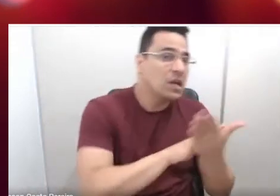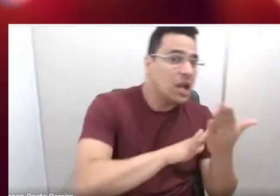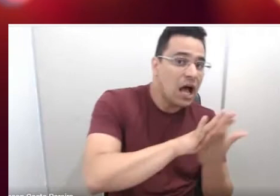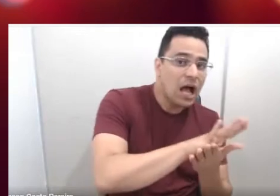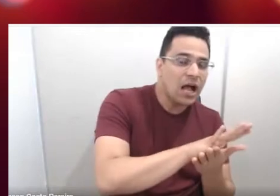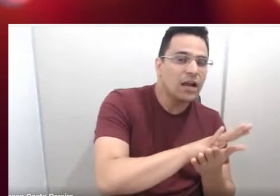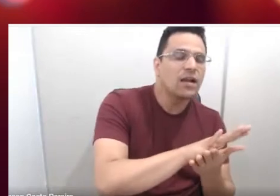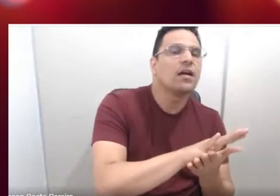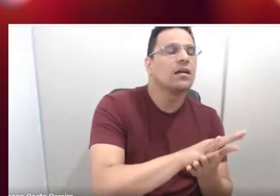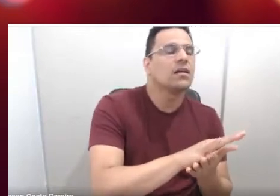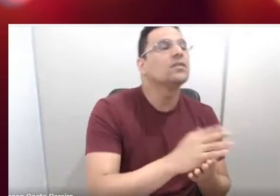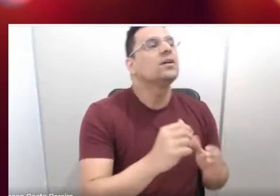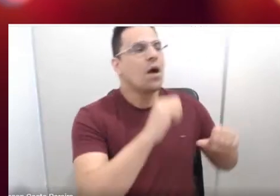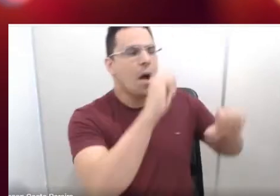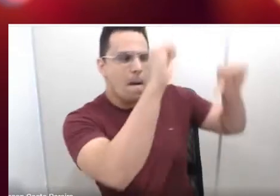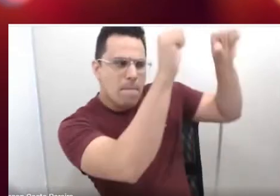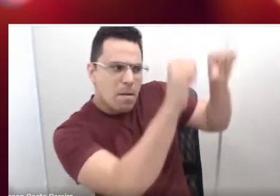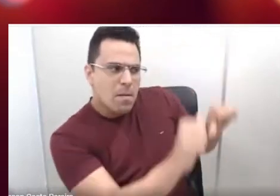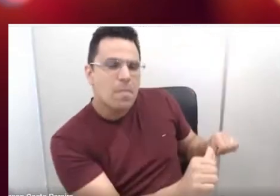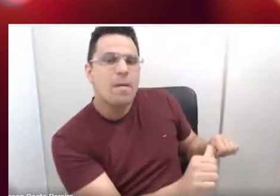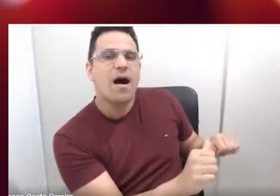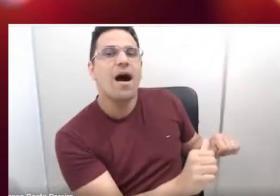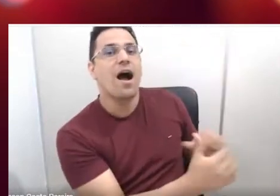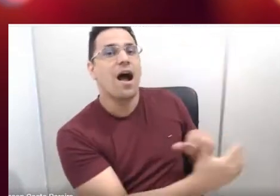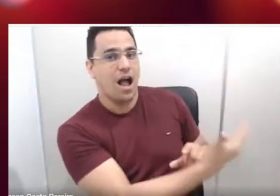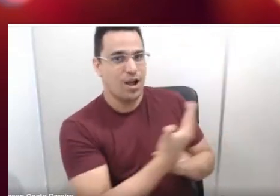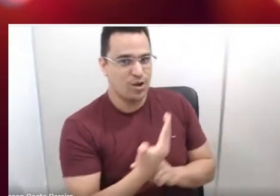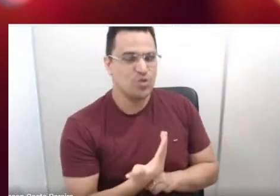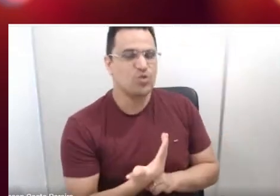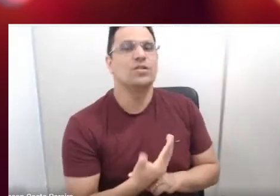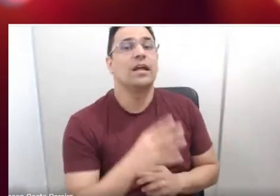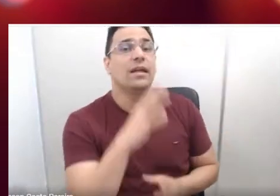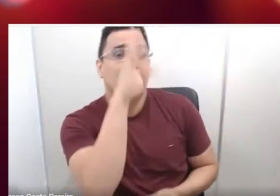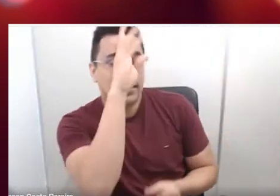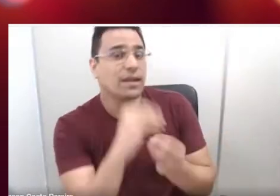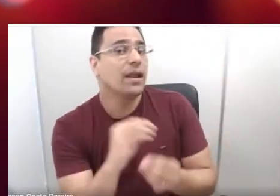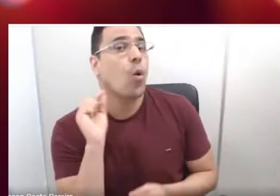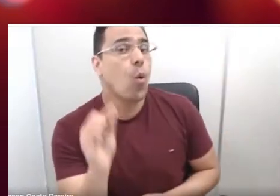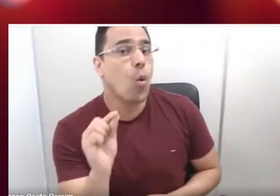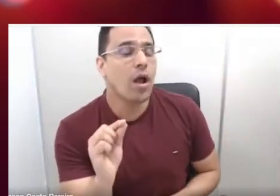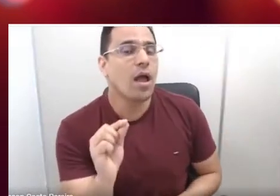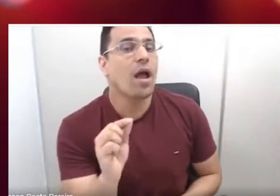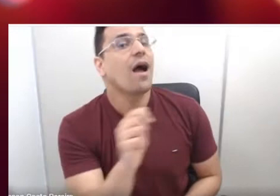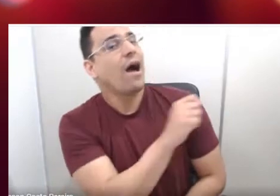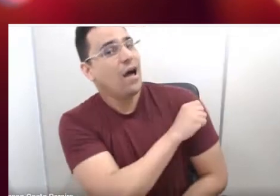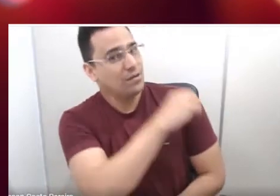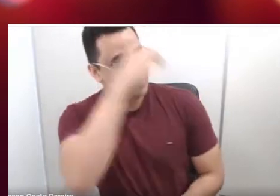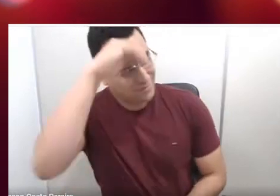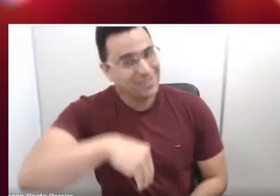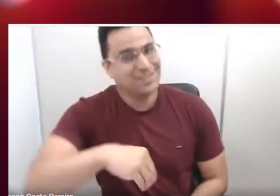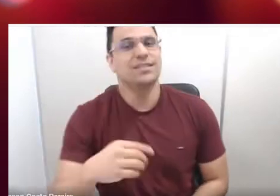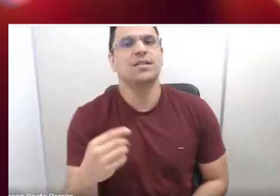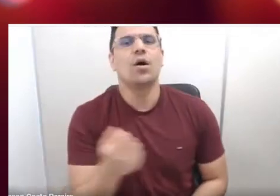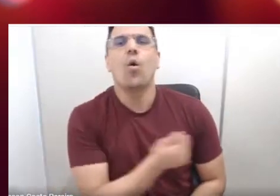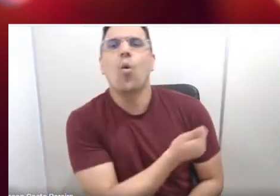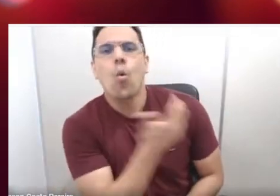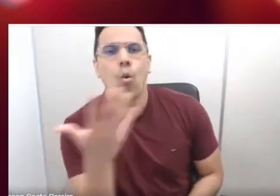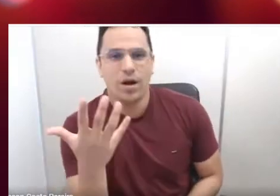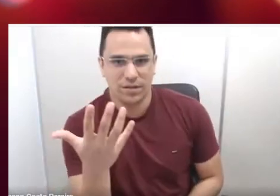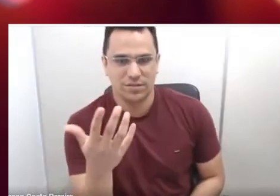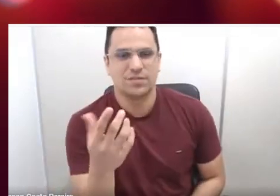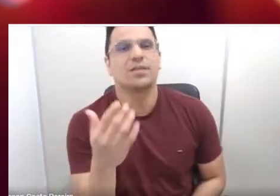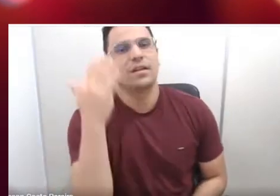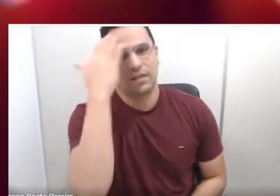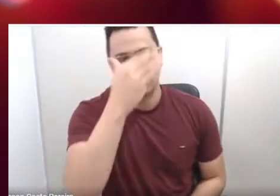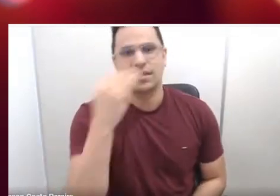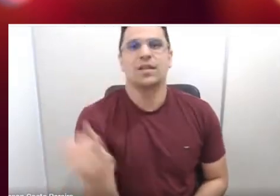resposta, inclusive, ao número de evasão que porventura veio a ter dentro do ensino remoto. Então, acho que a gente precisa fazer esses links. E